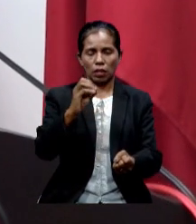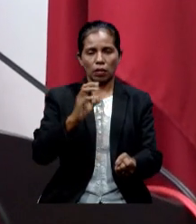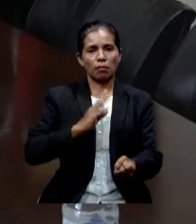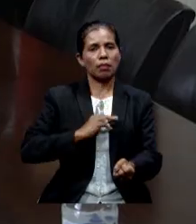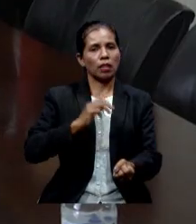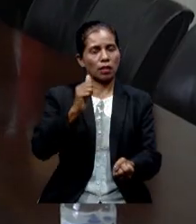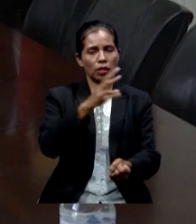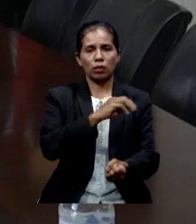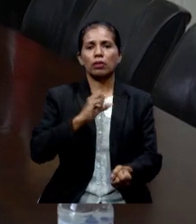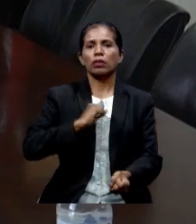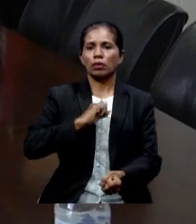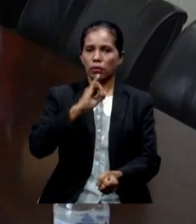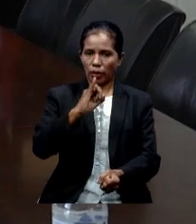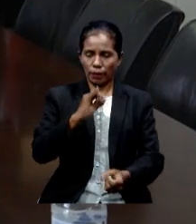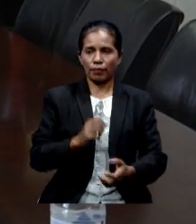Swai.